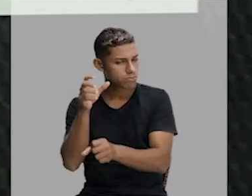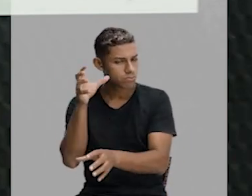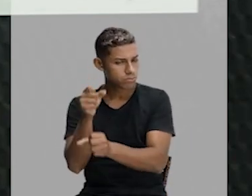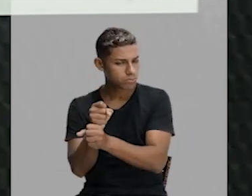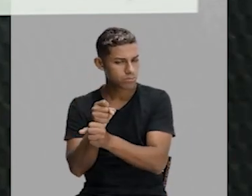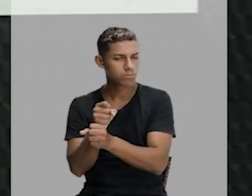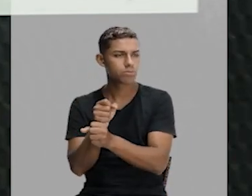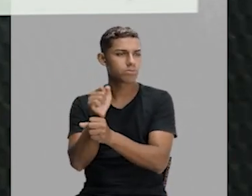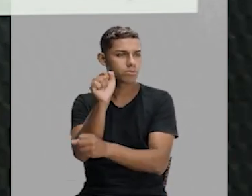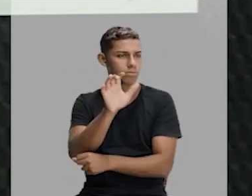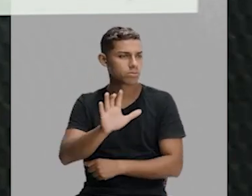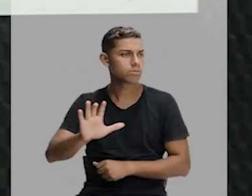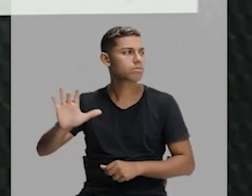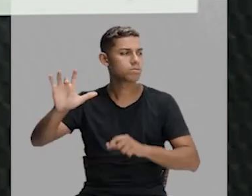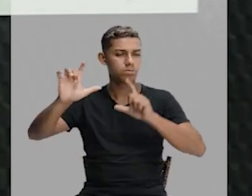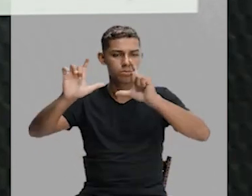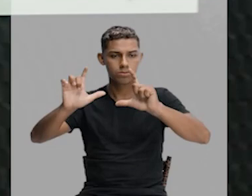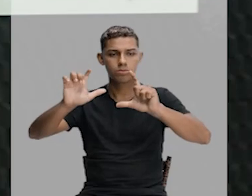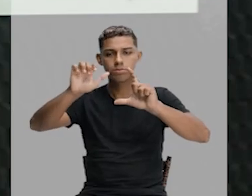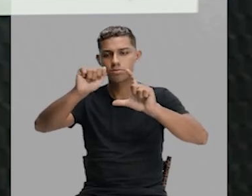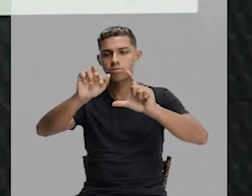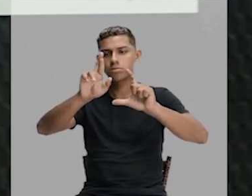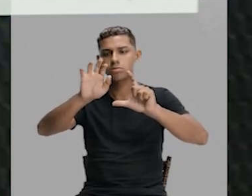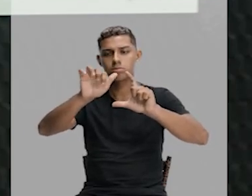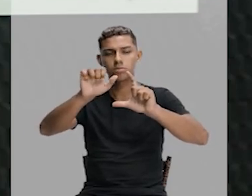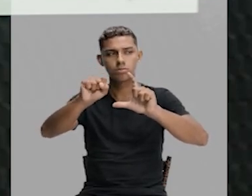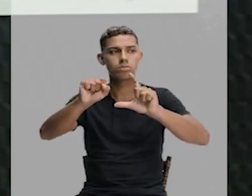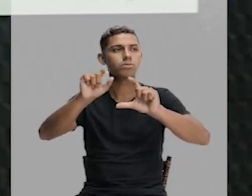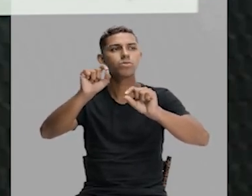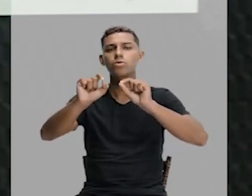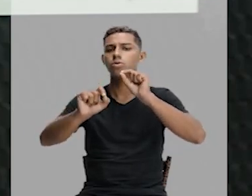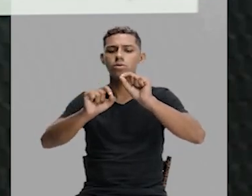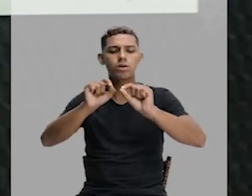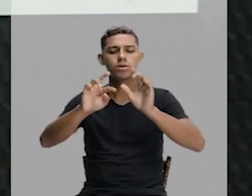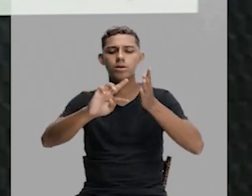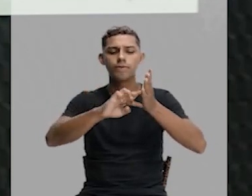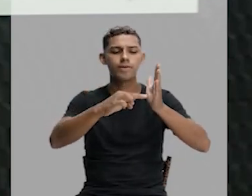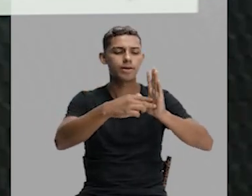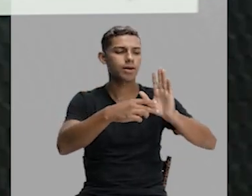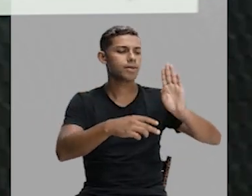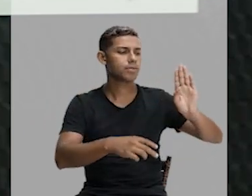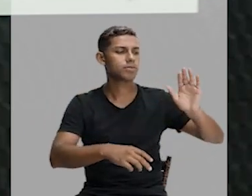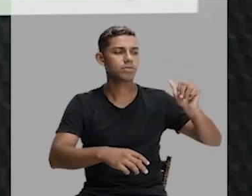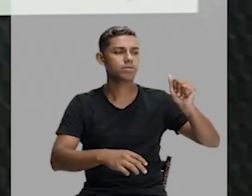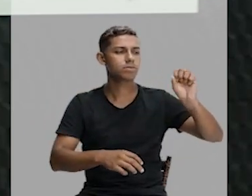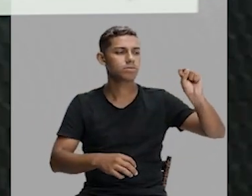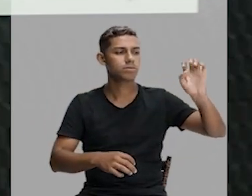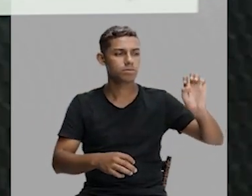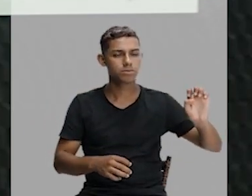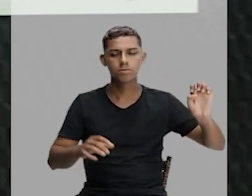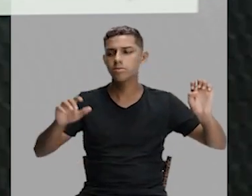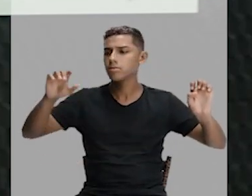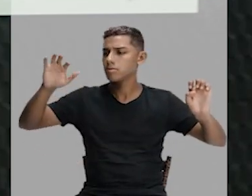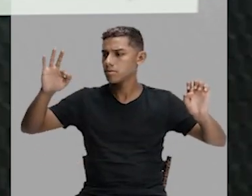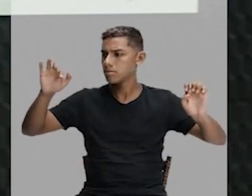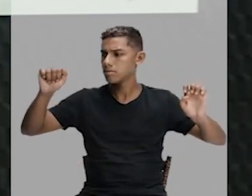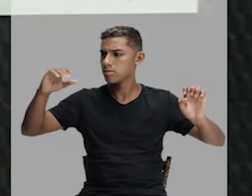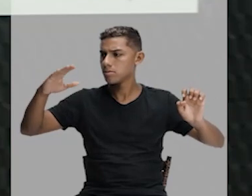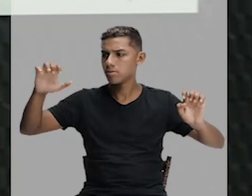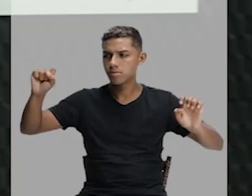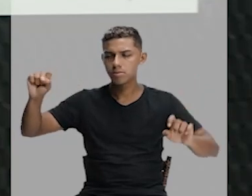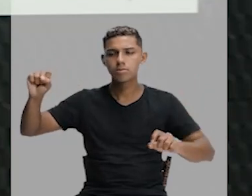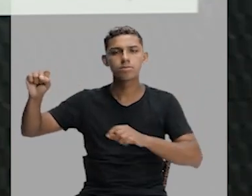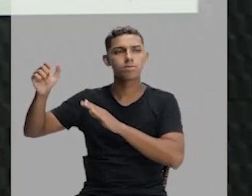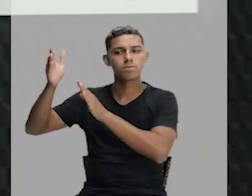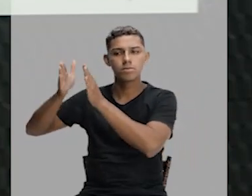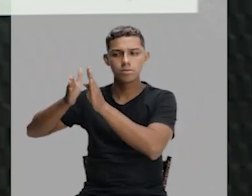calcular a área, né? A gente tem que conhecer aqui o que é base, o que é face lateral, tá? Então esses